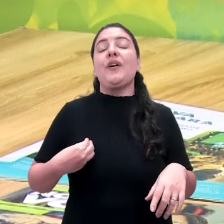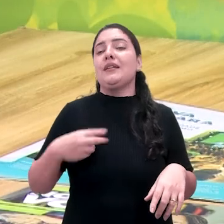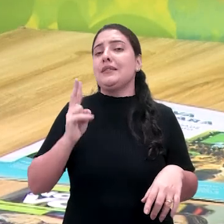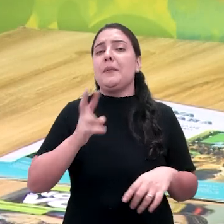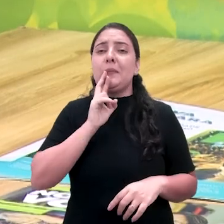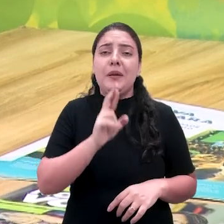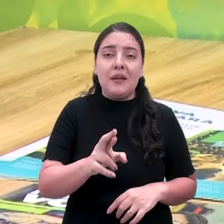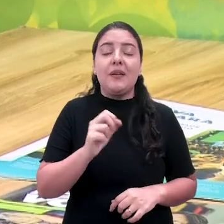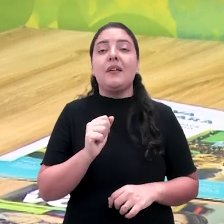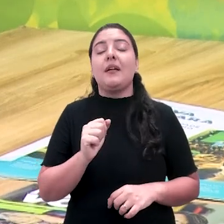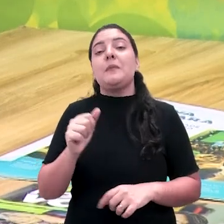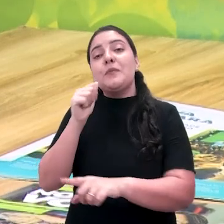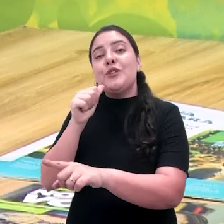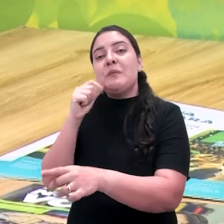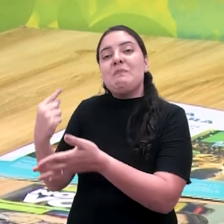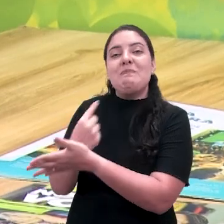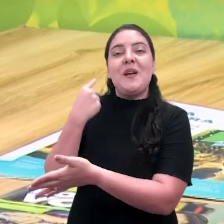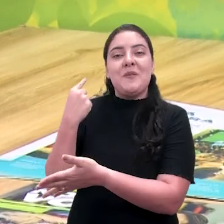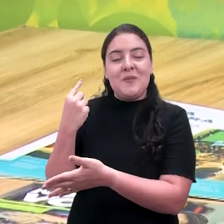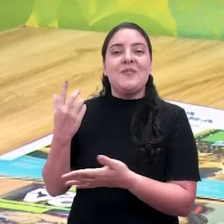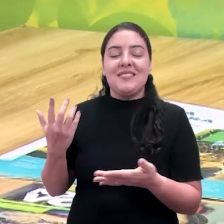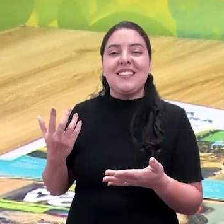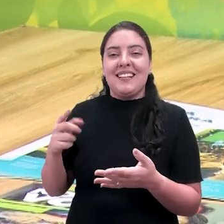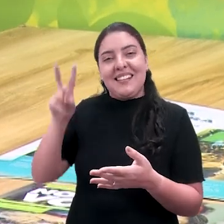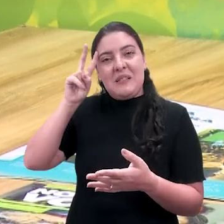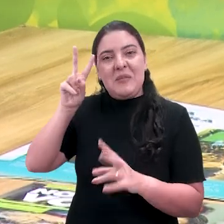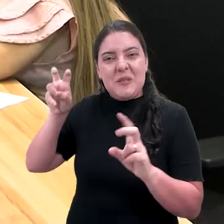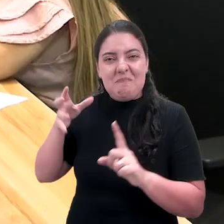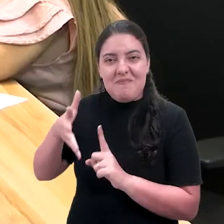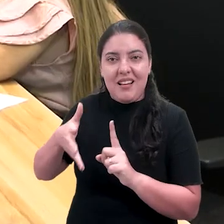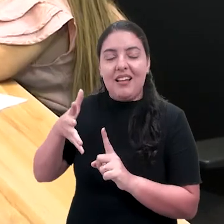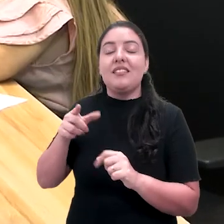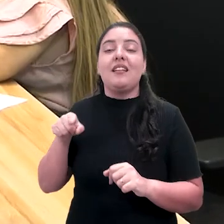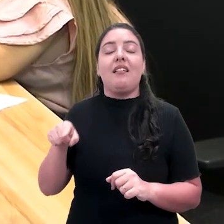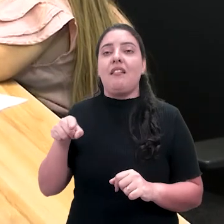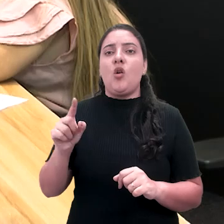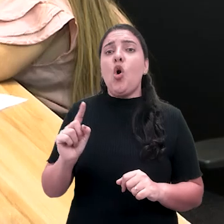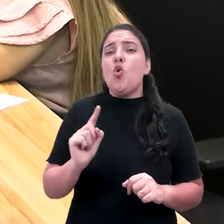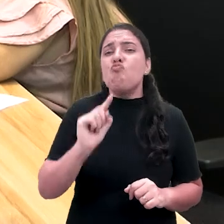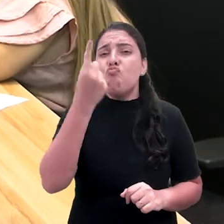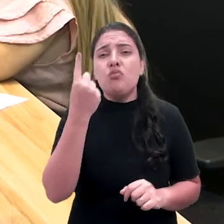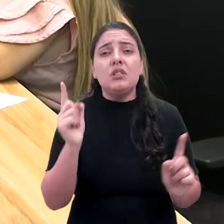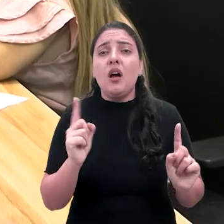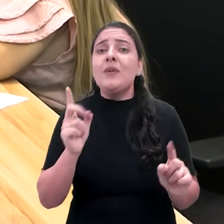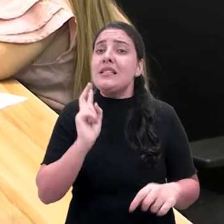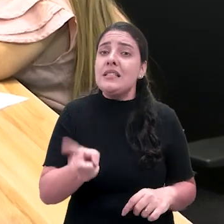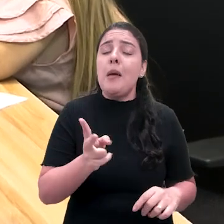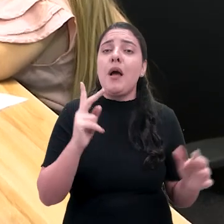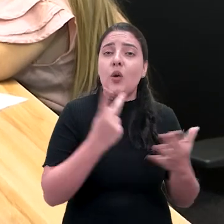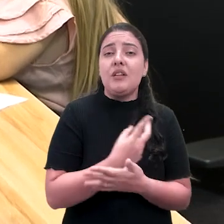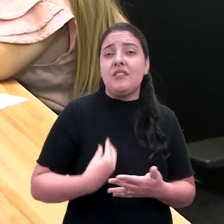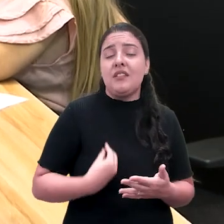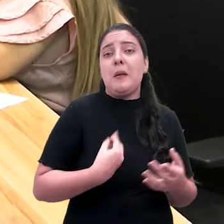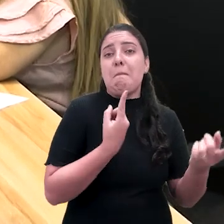resposta, inclusive, pra moça, né? Que me fez a pergunta. Porque não teve só um episódio, sempre tá tendo alguma coisa na minha